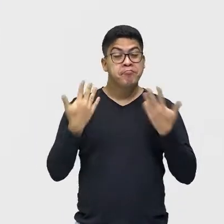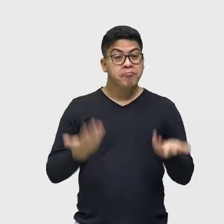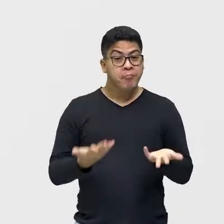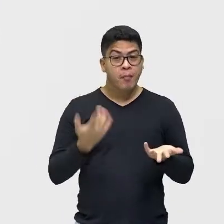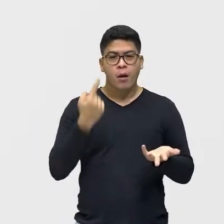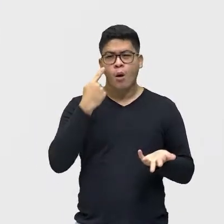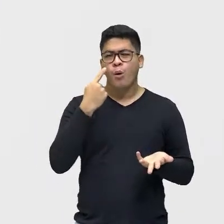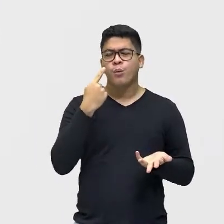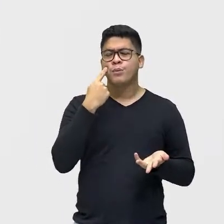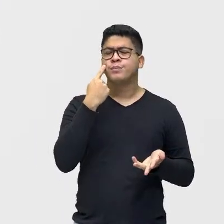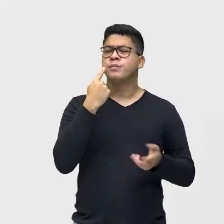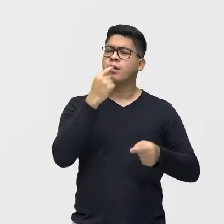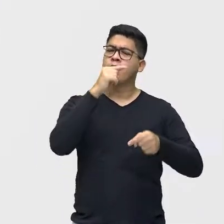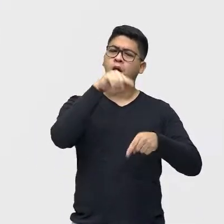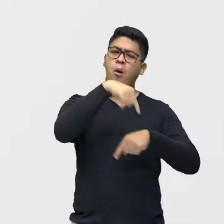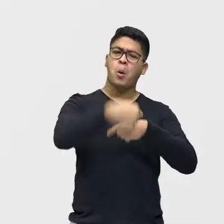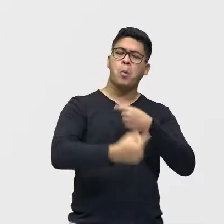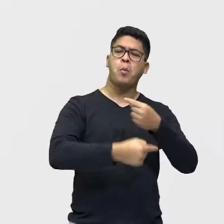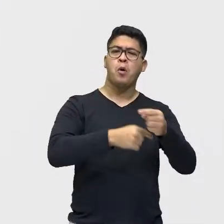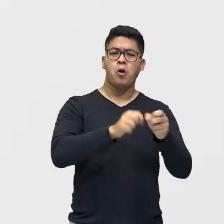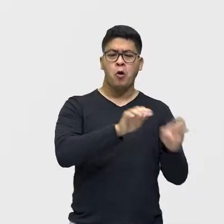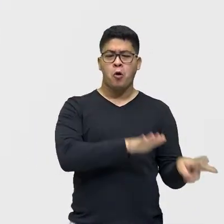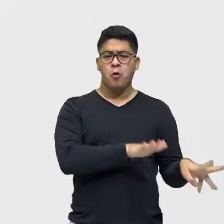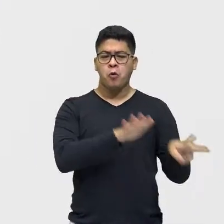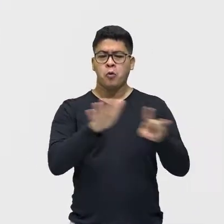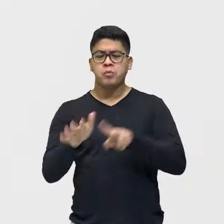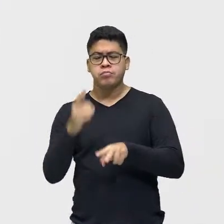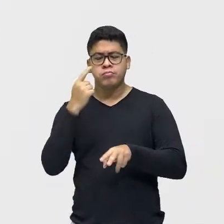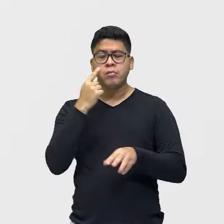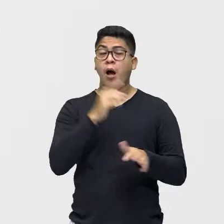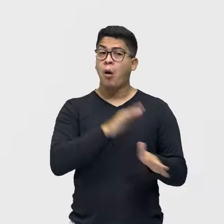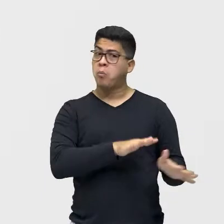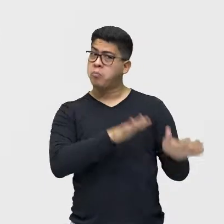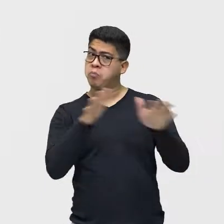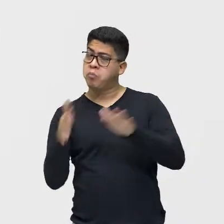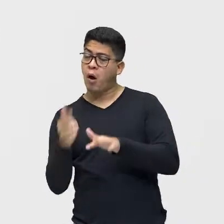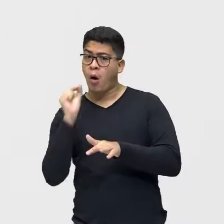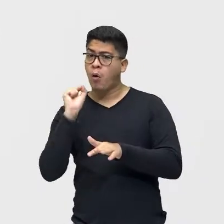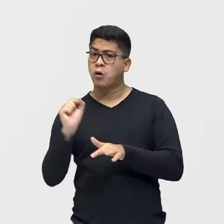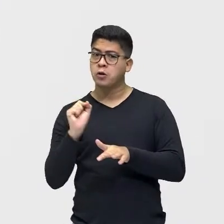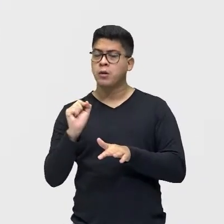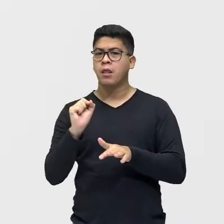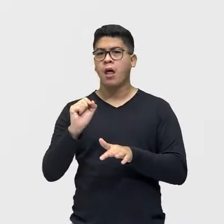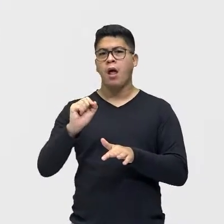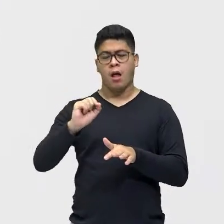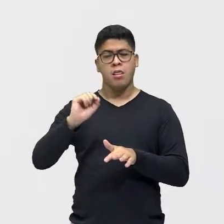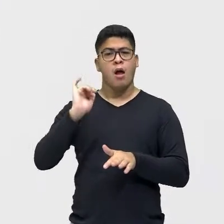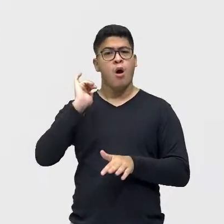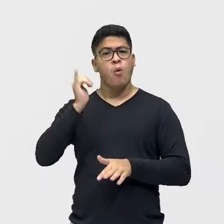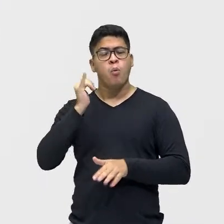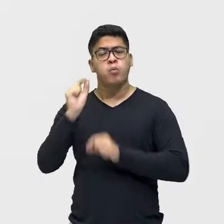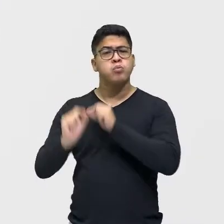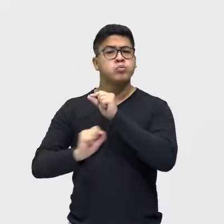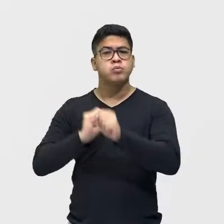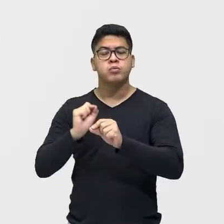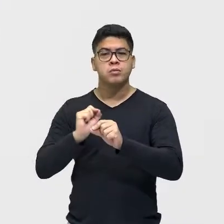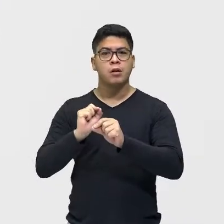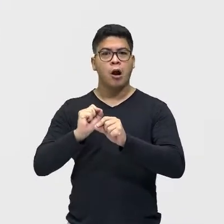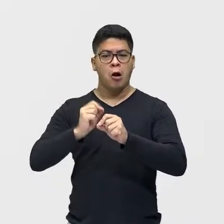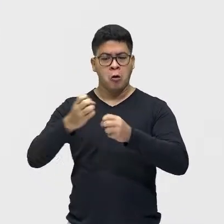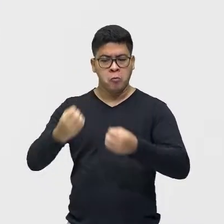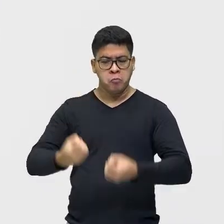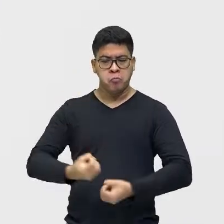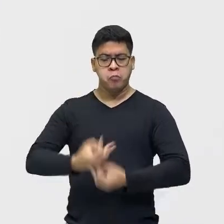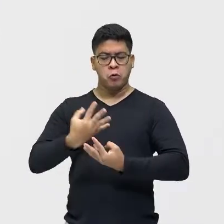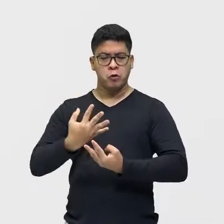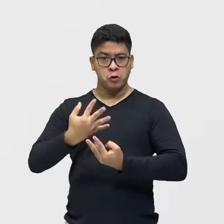período colonial, com a escravidão e a criação de gado, que a lenda do boi-bumbá tomou corpo, né? E